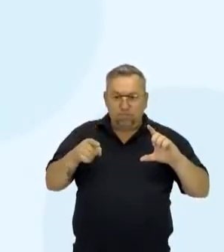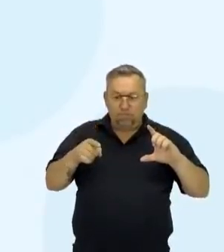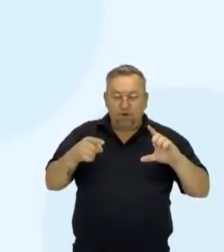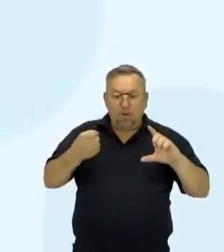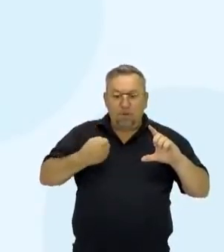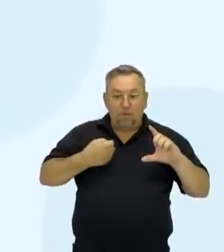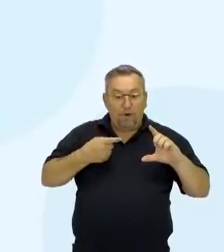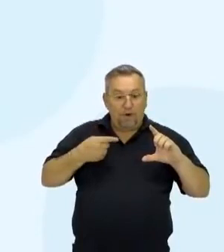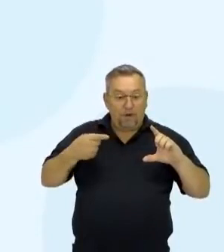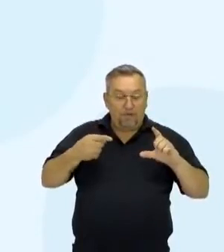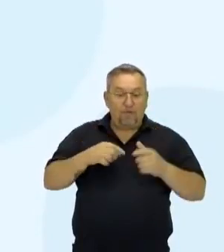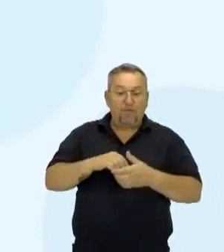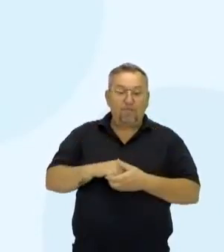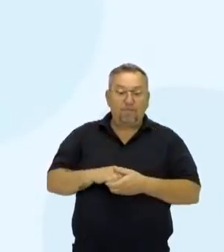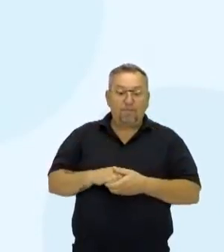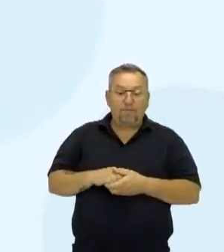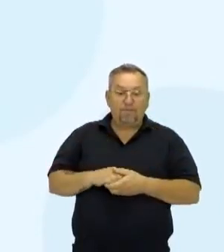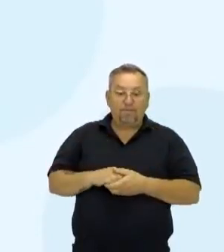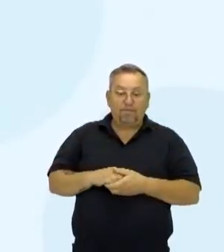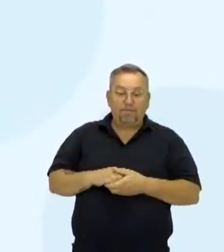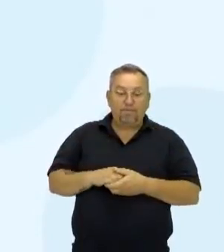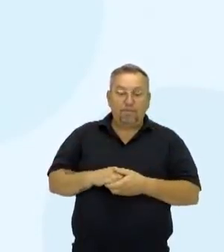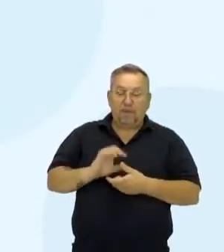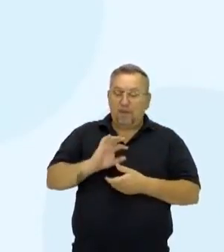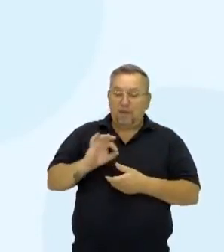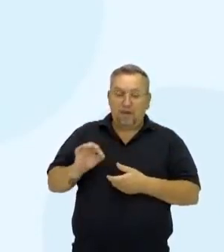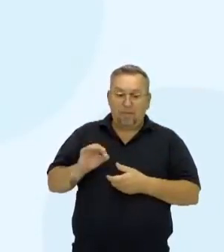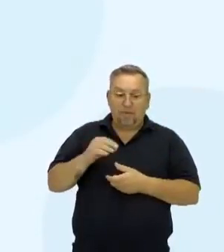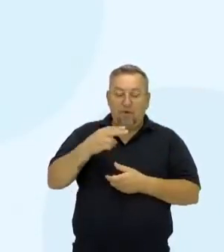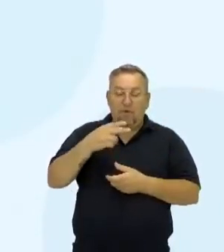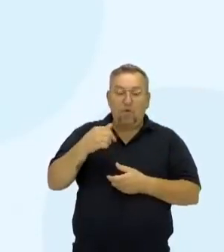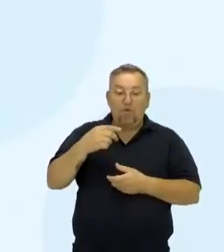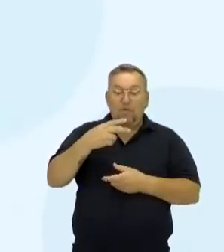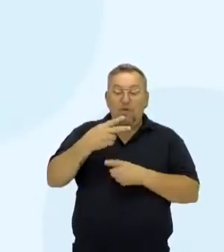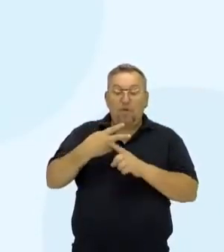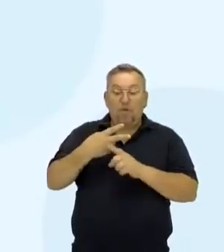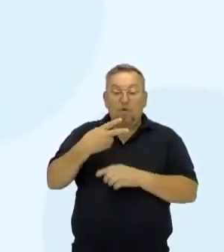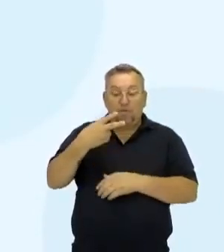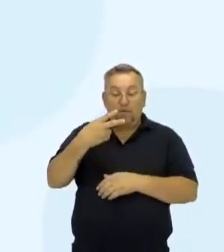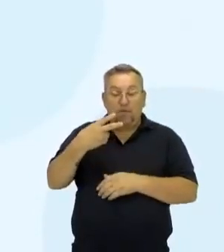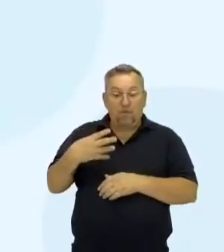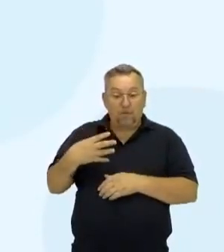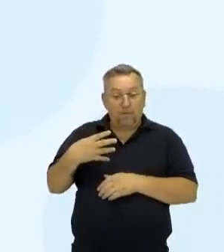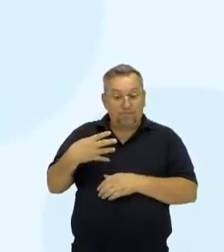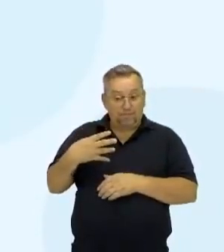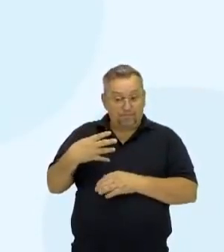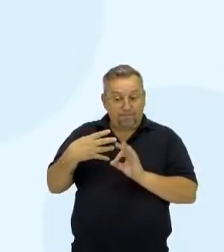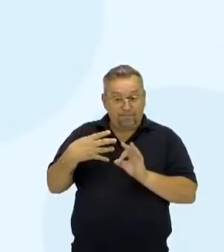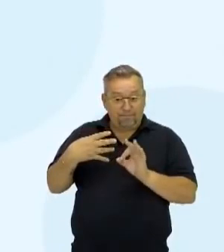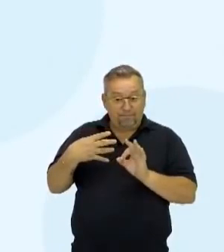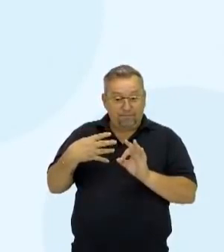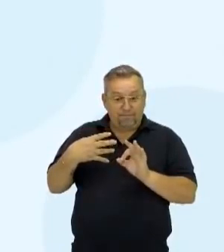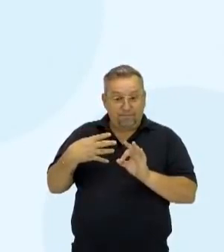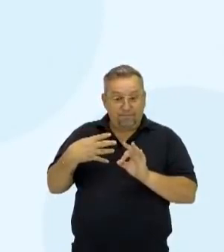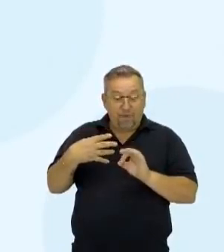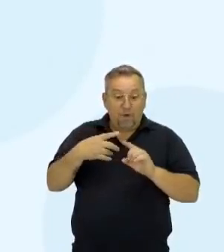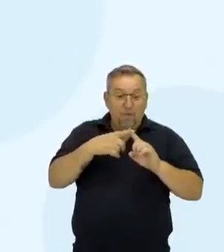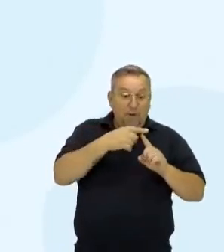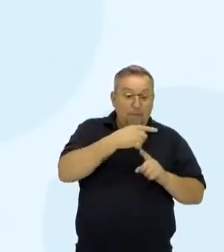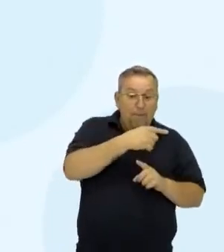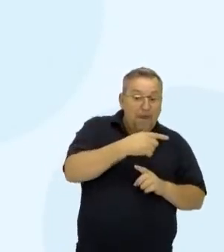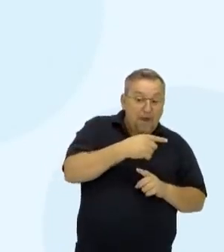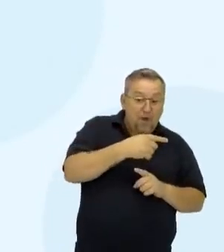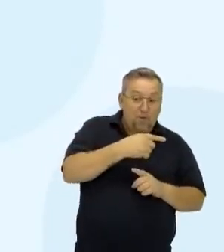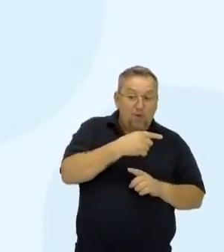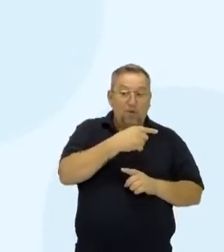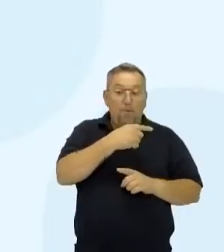negativo. Então eu tenho lá, simples, 12 vezes 2, fiz ali, deu 24. Ok. Resultado aí,